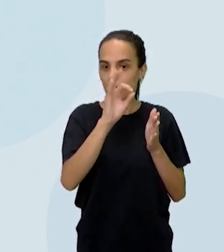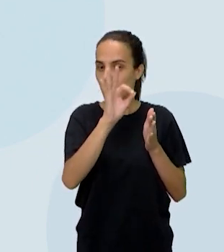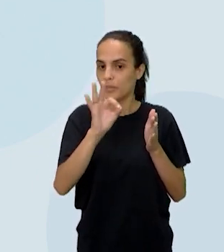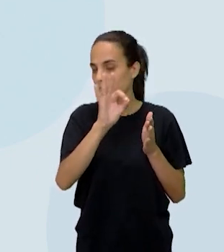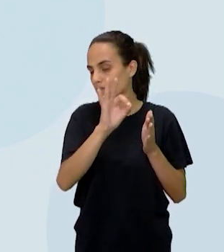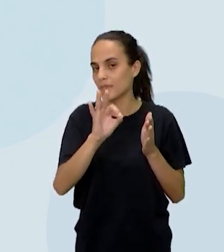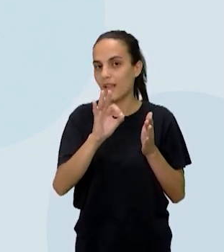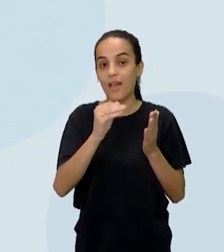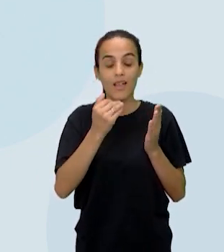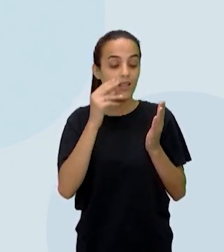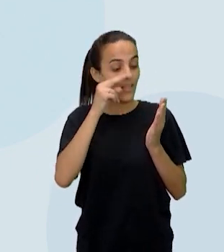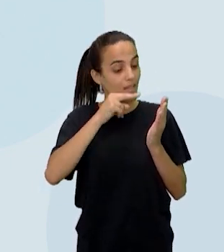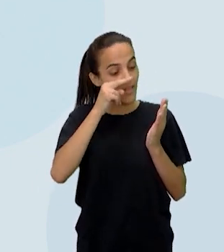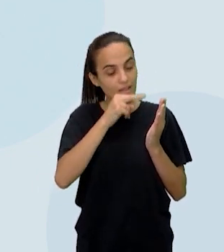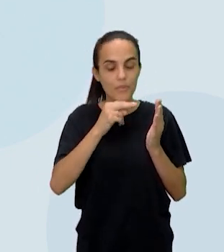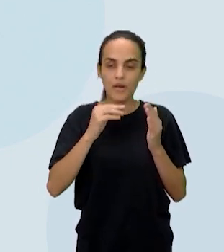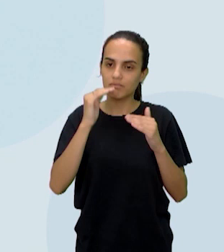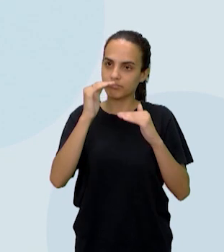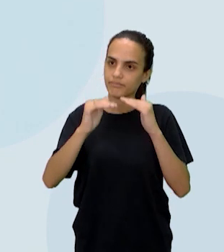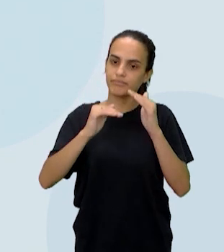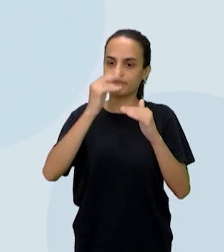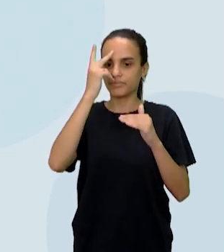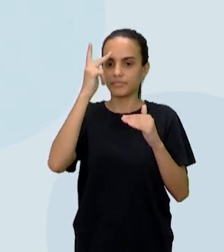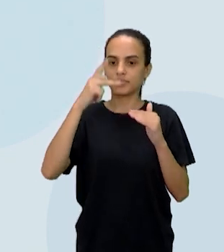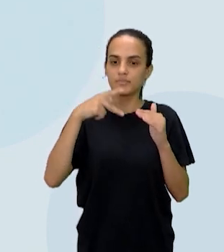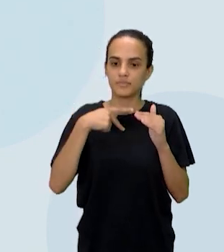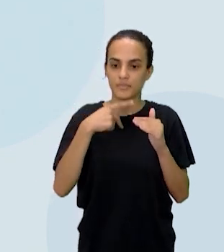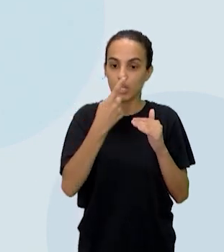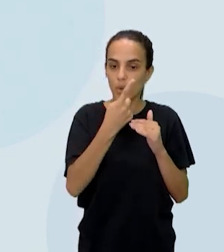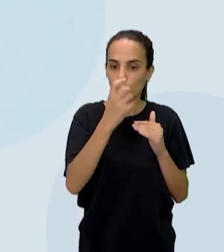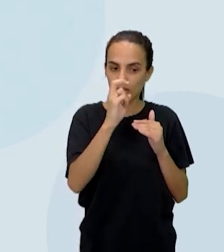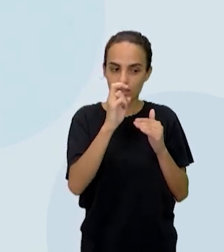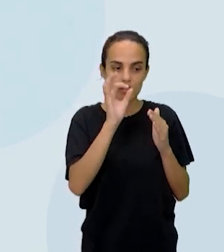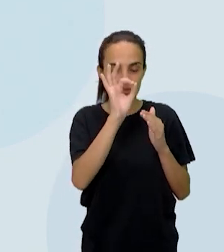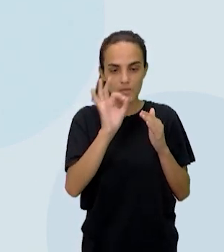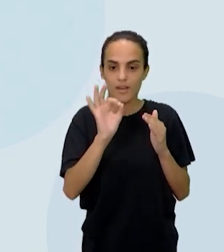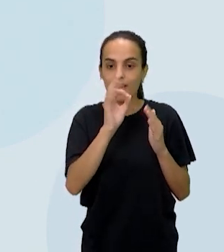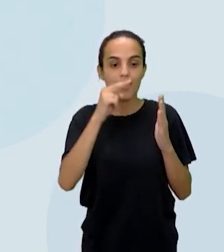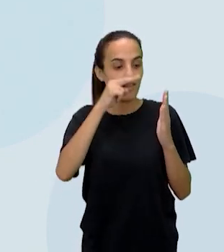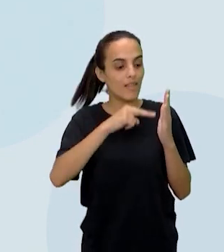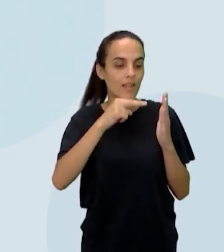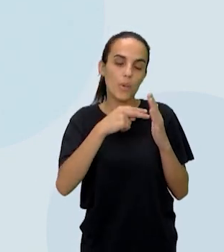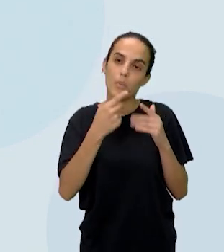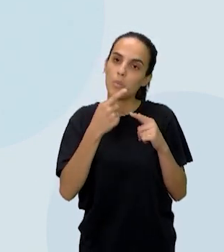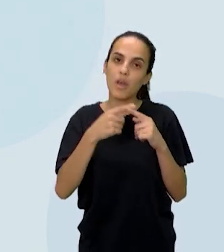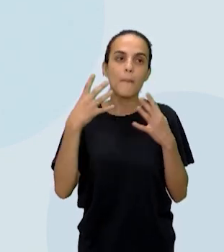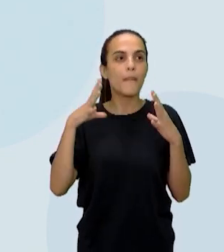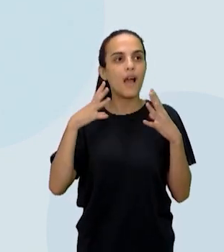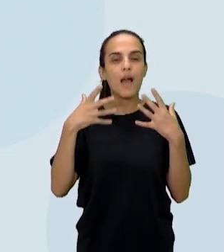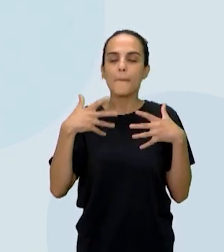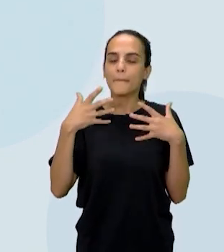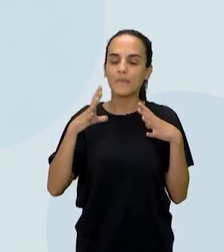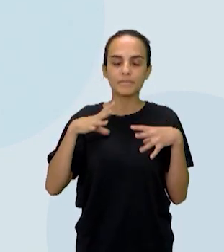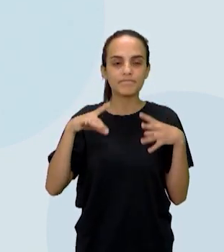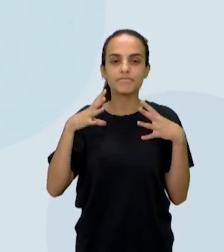para crescimento pessoal e uns 15% lê por distração. Quando a